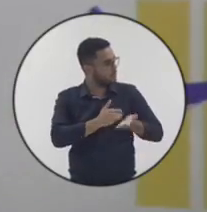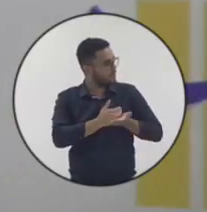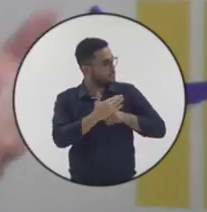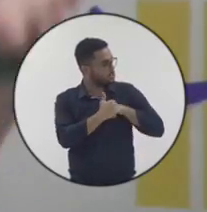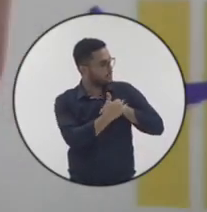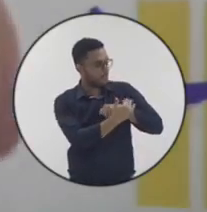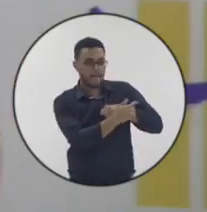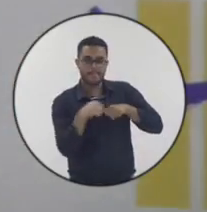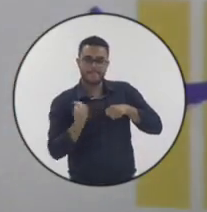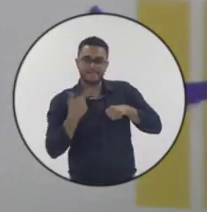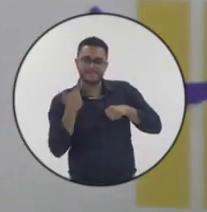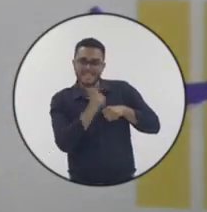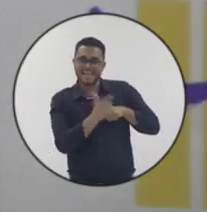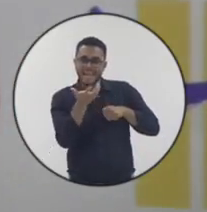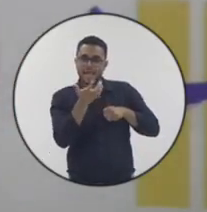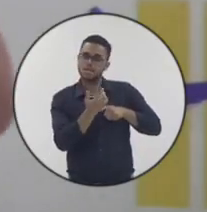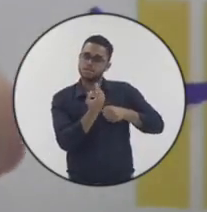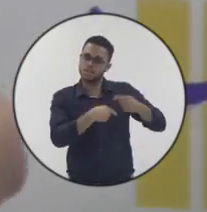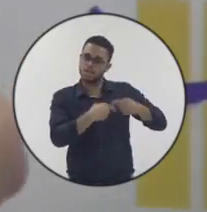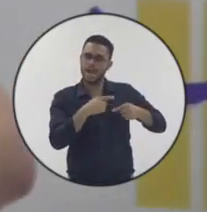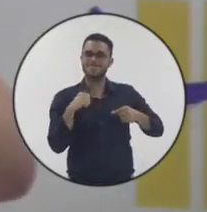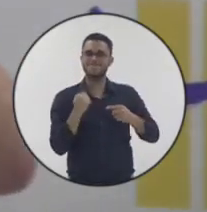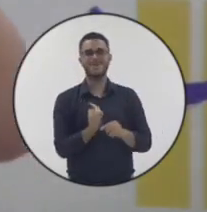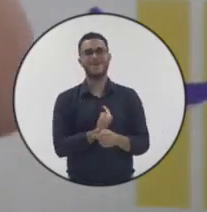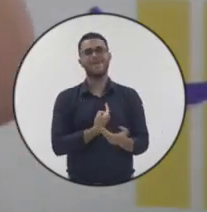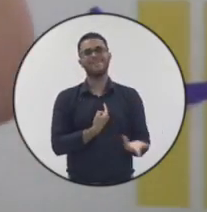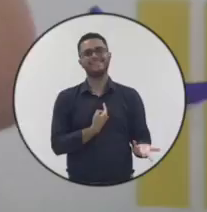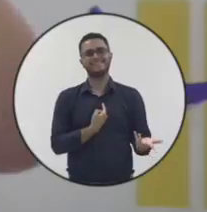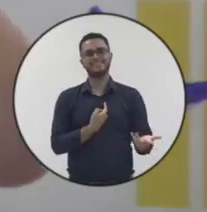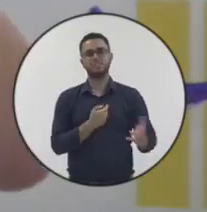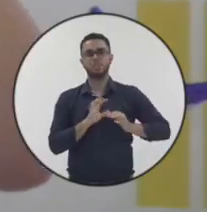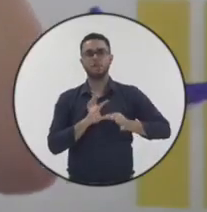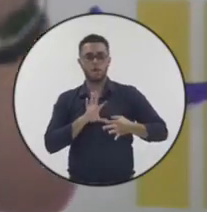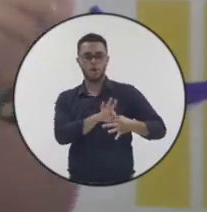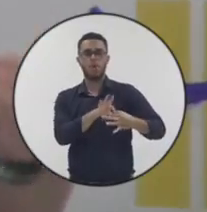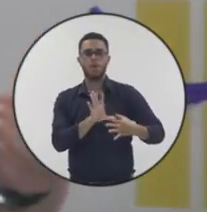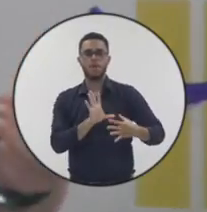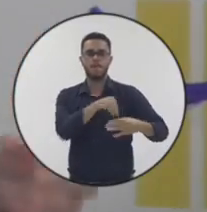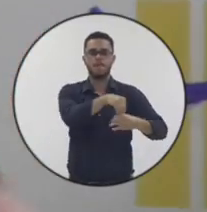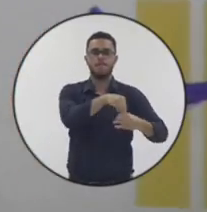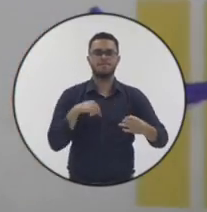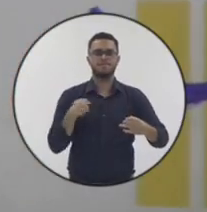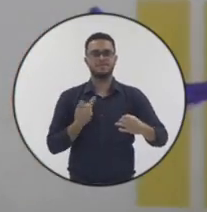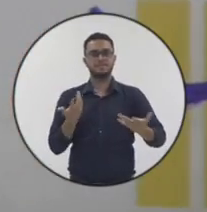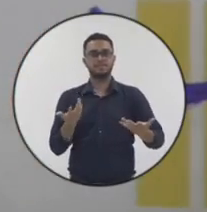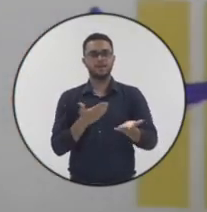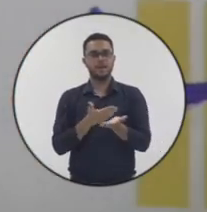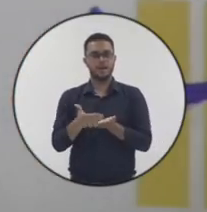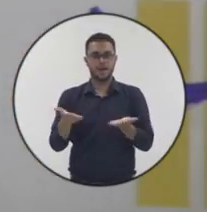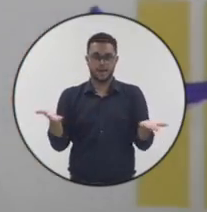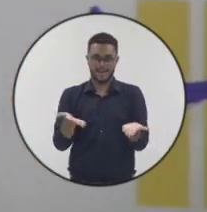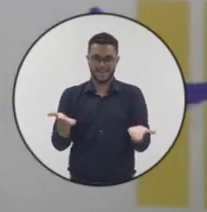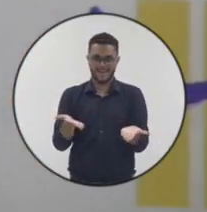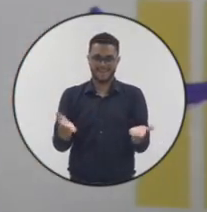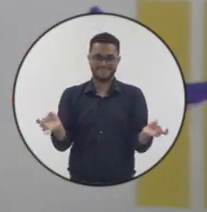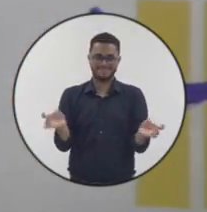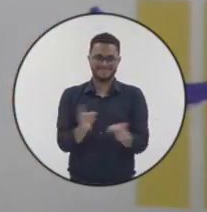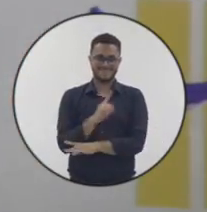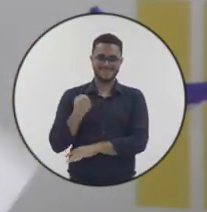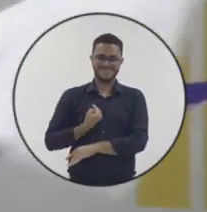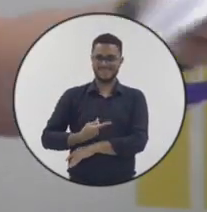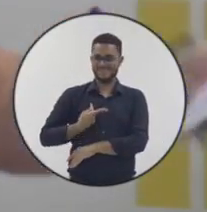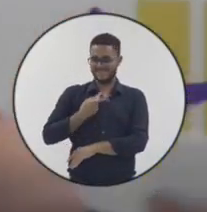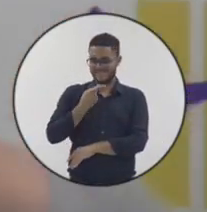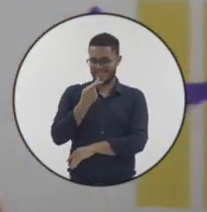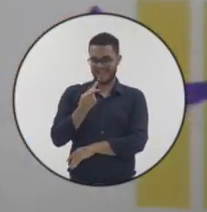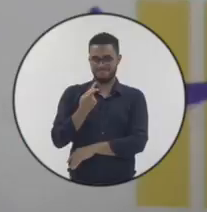para a gente, dialogar com a gente. E aí, nesse processo temporal, começaram a falar com a gente. E agora a gente fala por nós